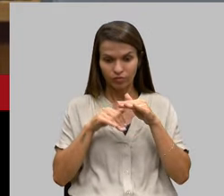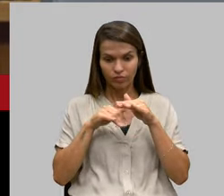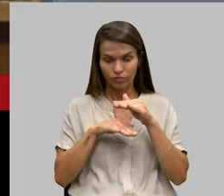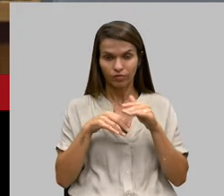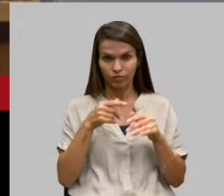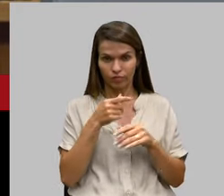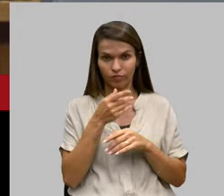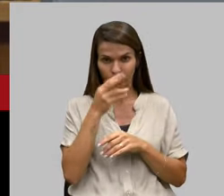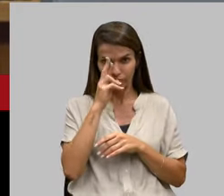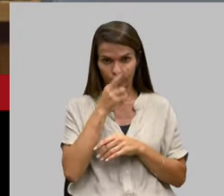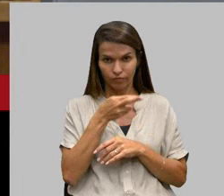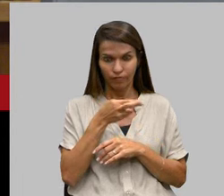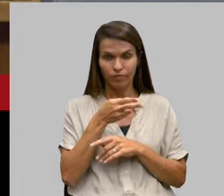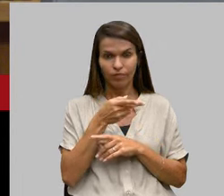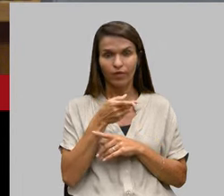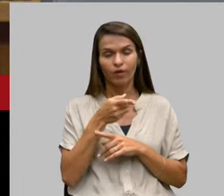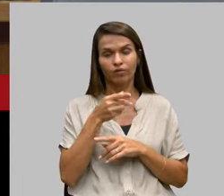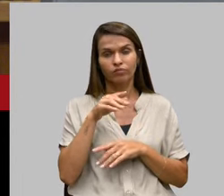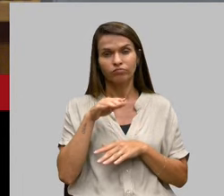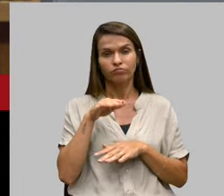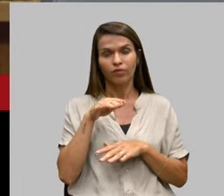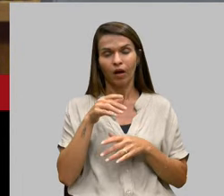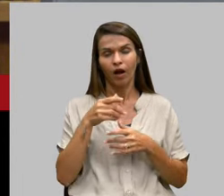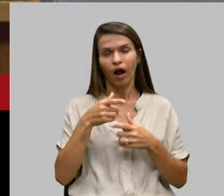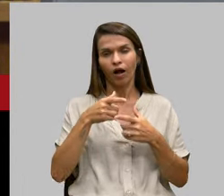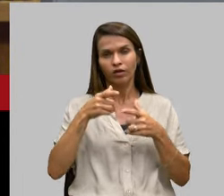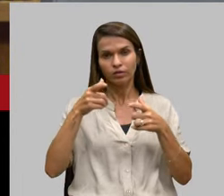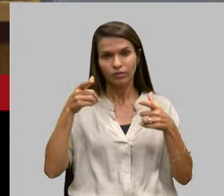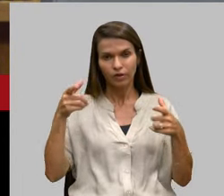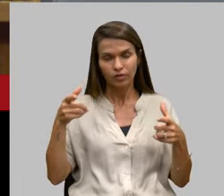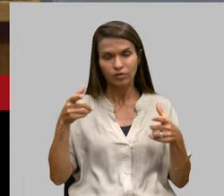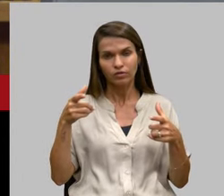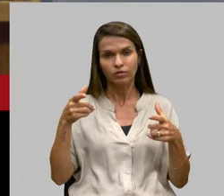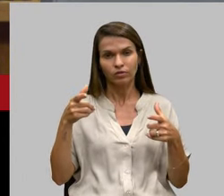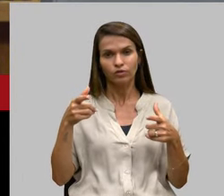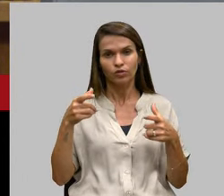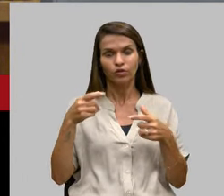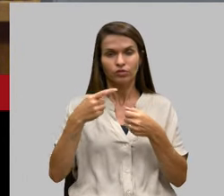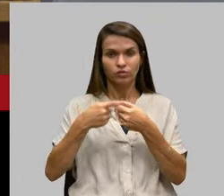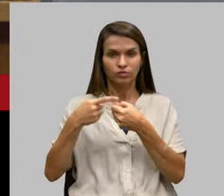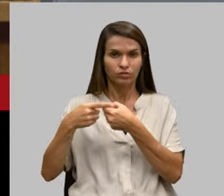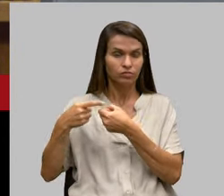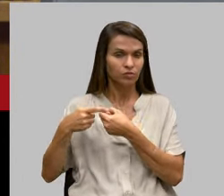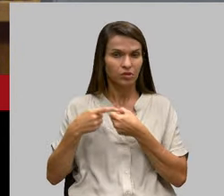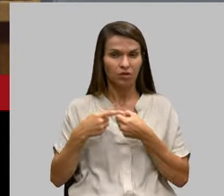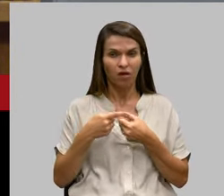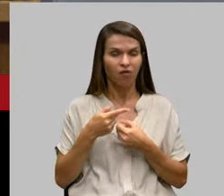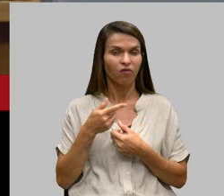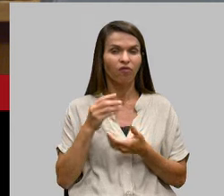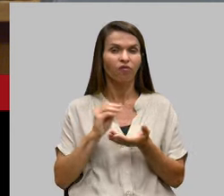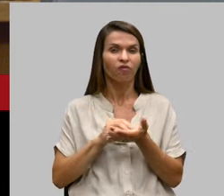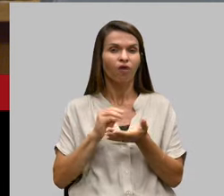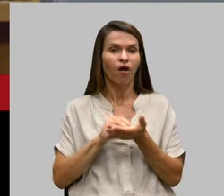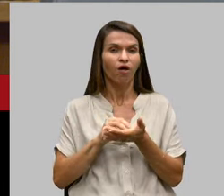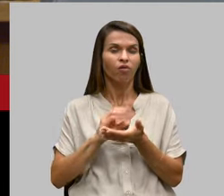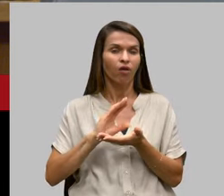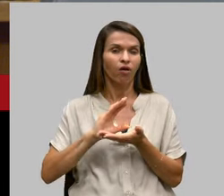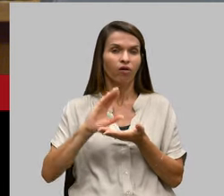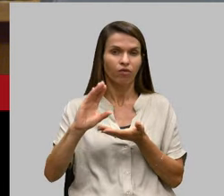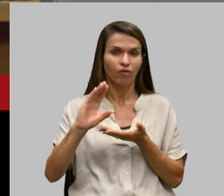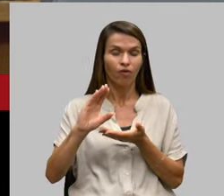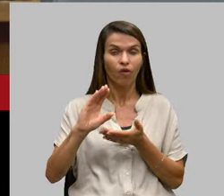eh pelo menos na grande maioria dos Municípios não sobrou recurso a não ser quem tivesse